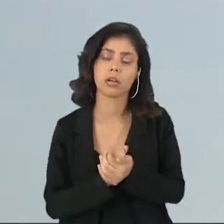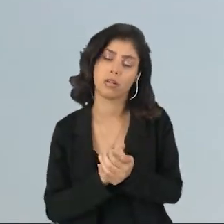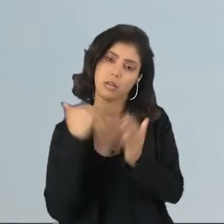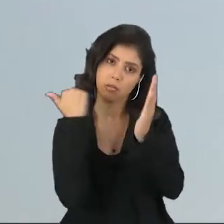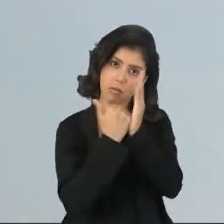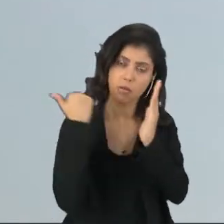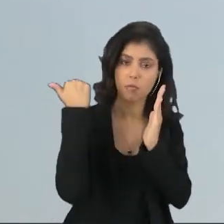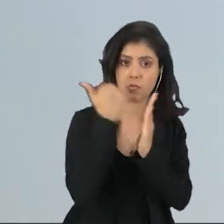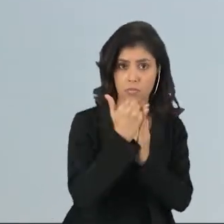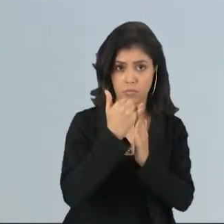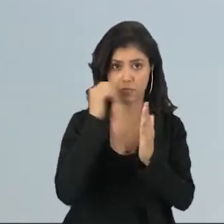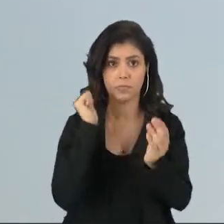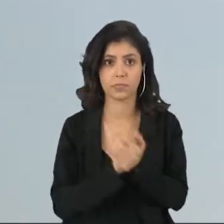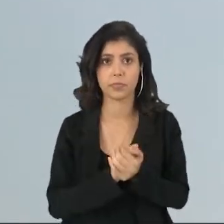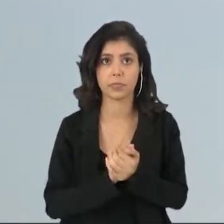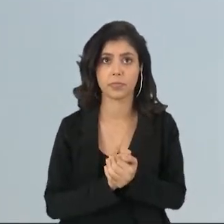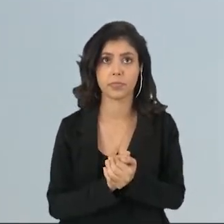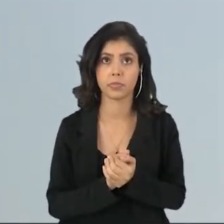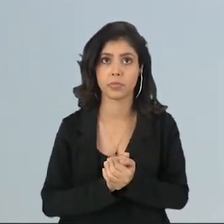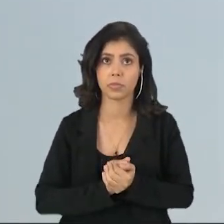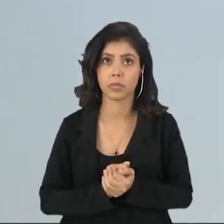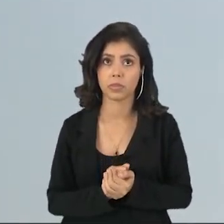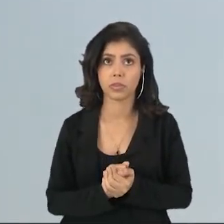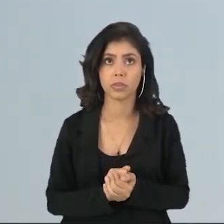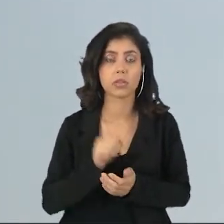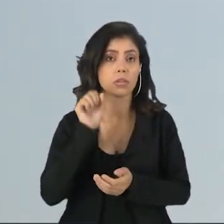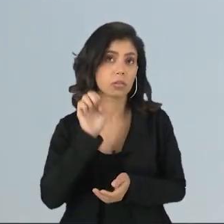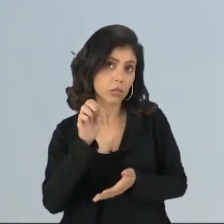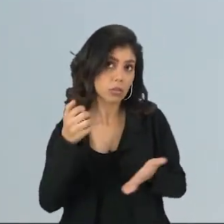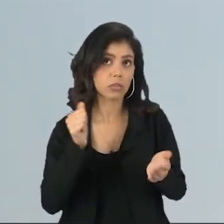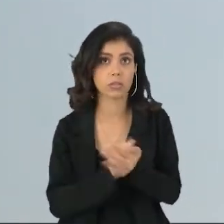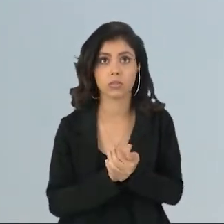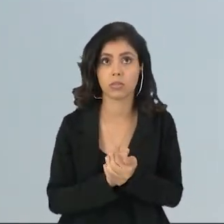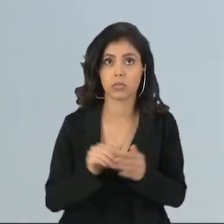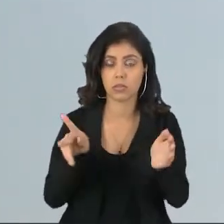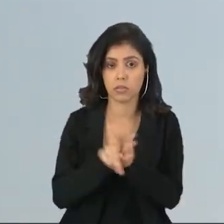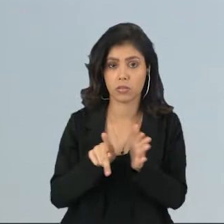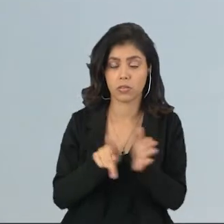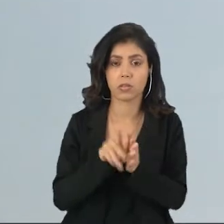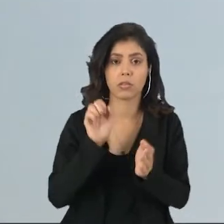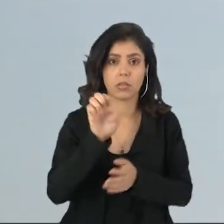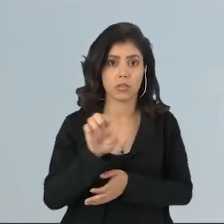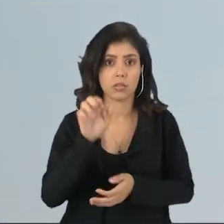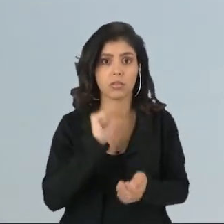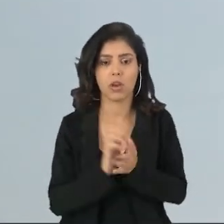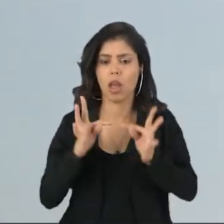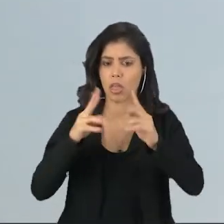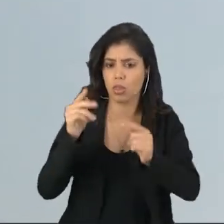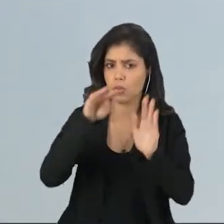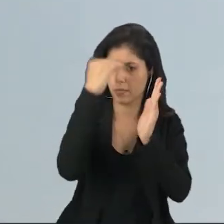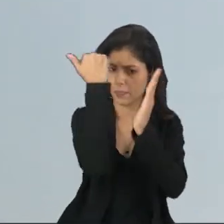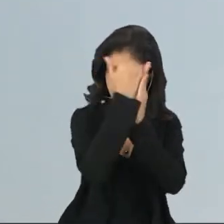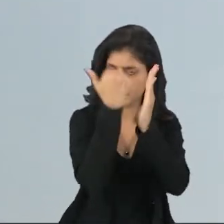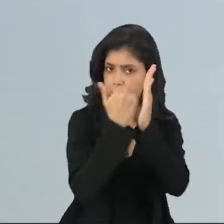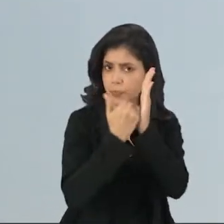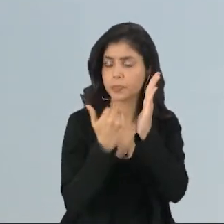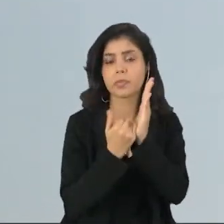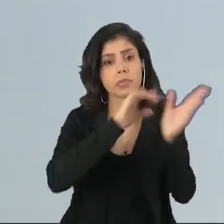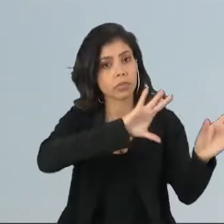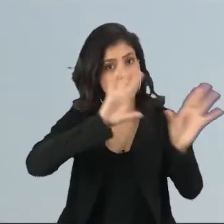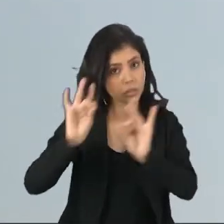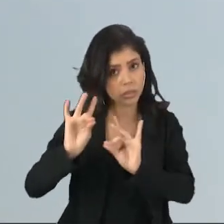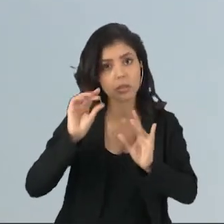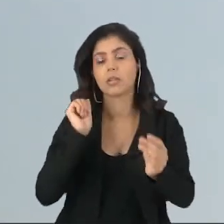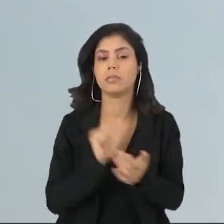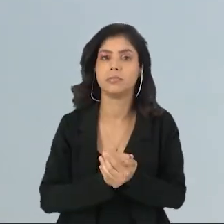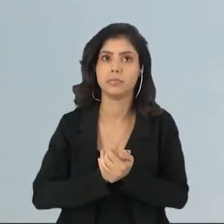bloco econômico europeu, ou UE, que é a União Europeia, do qual todas as etapas que ela tinha que passar, desde a